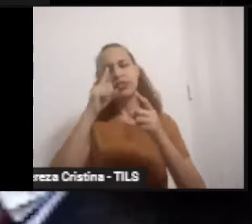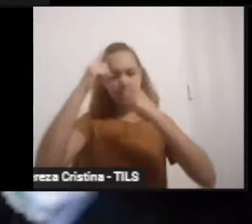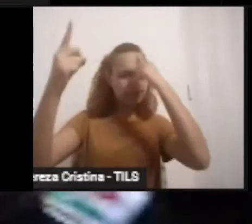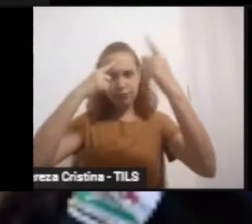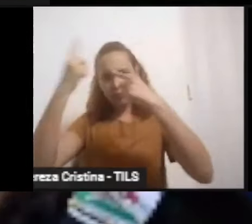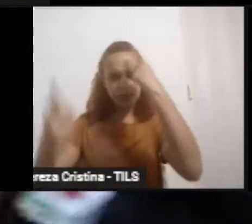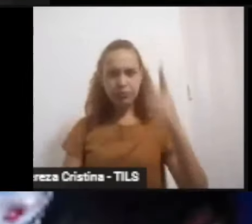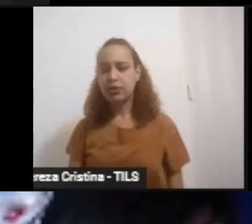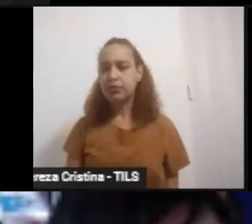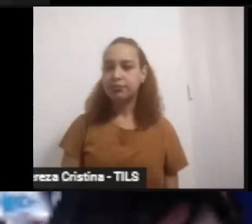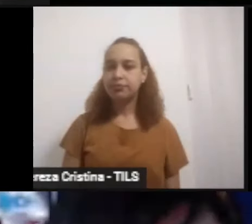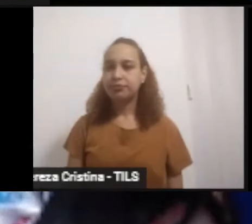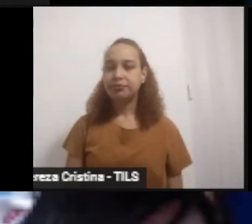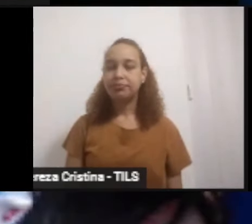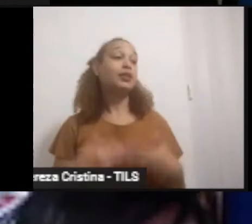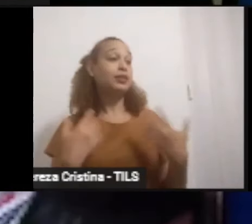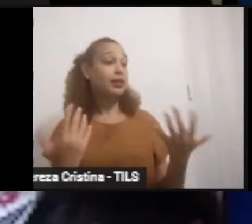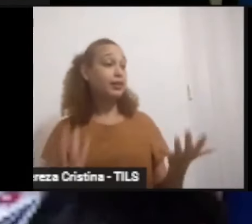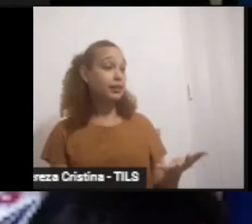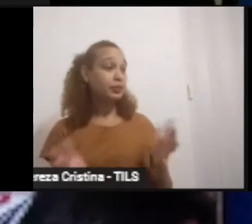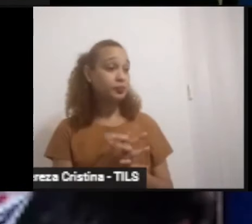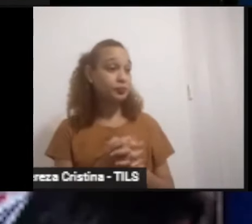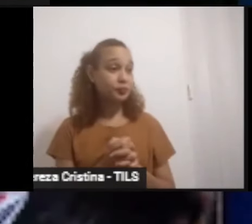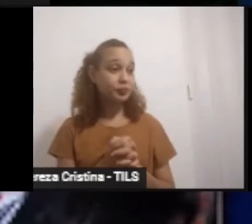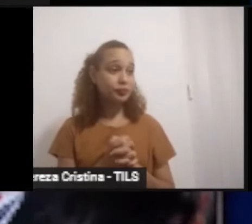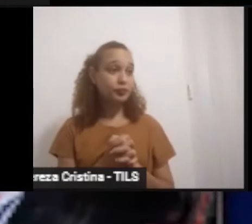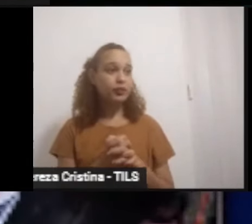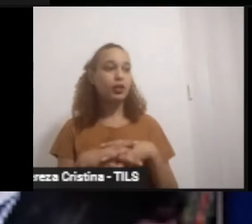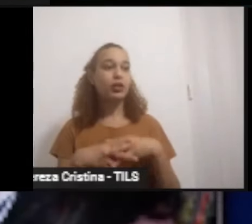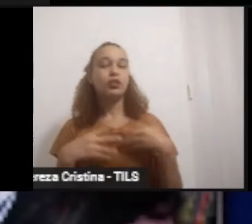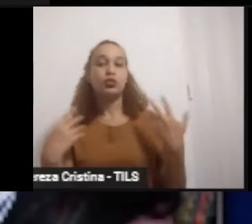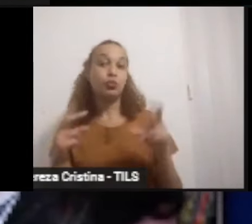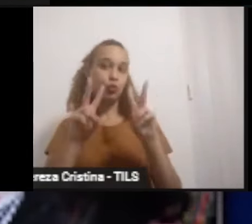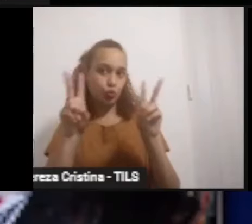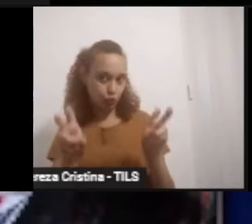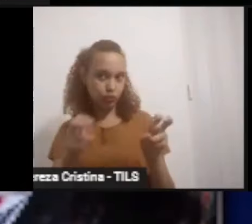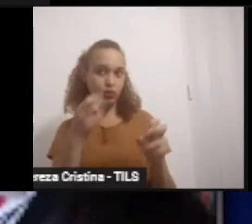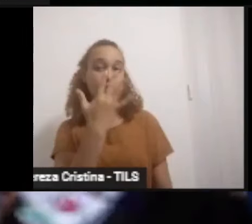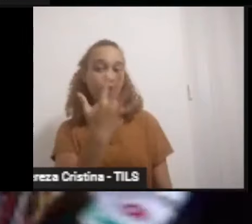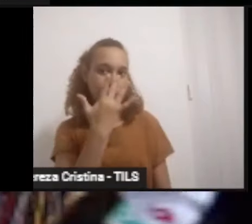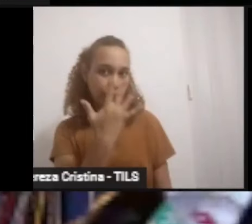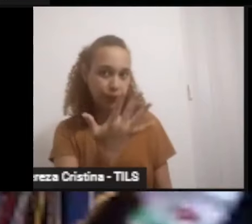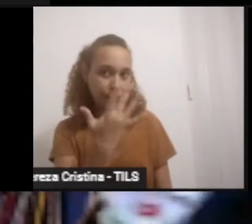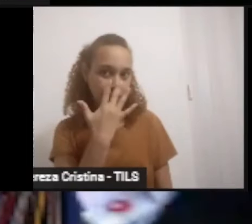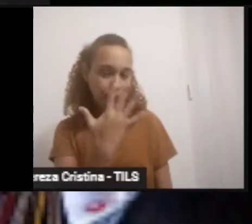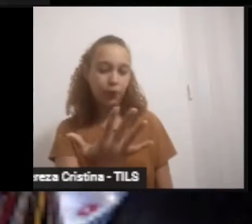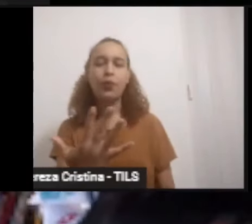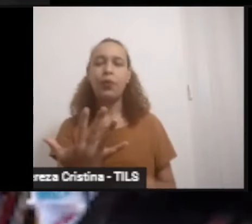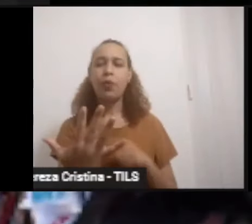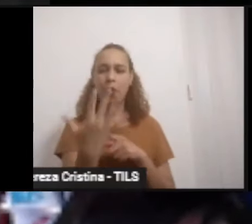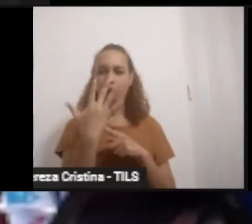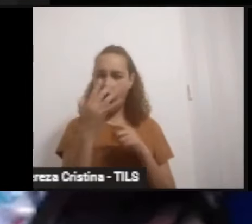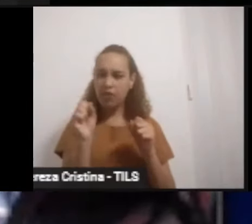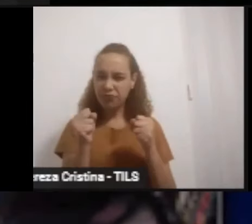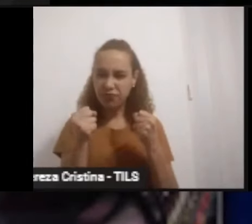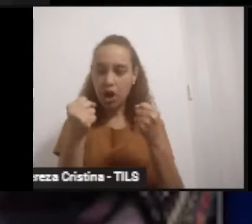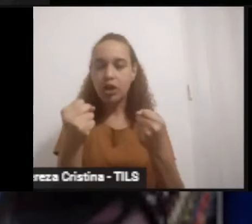Uhum. A coisa das cores, de serem cores vibrantes, foi essa